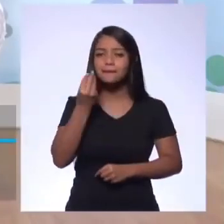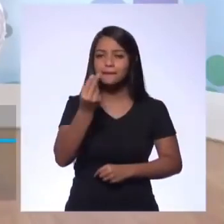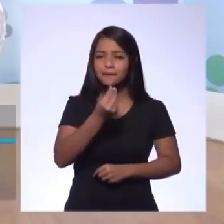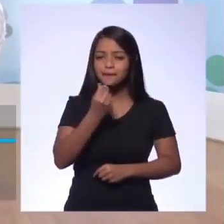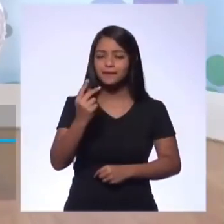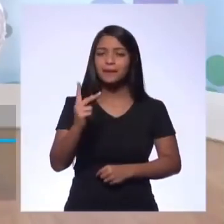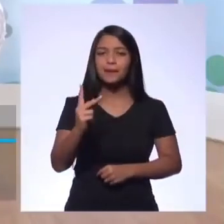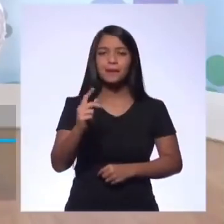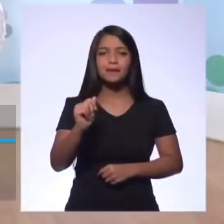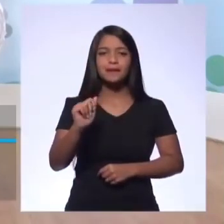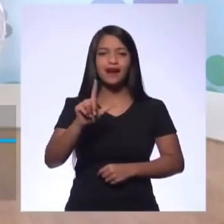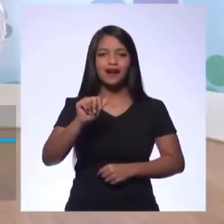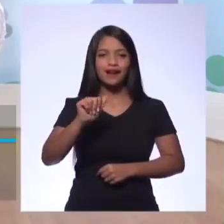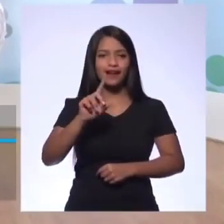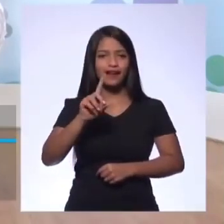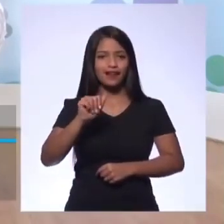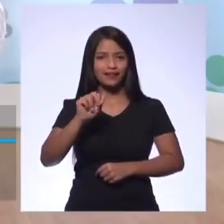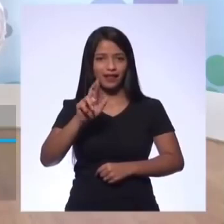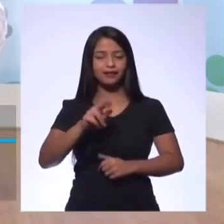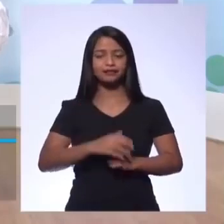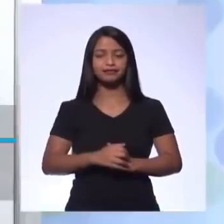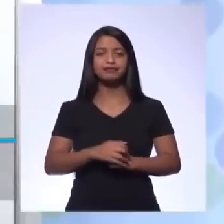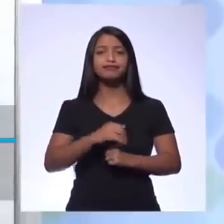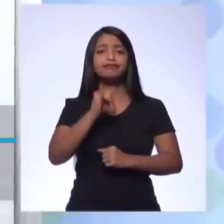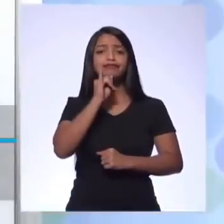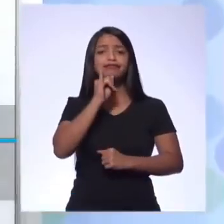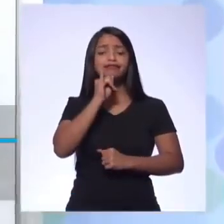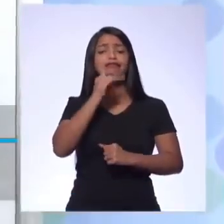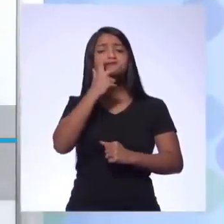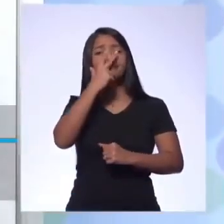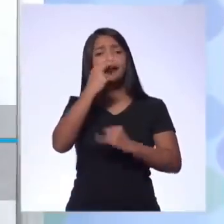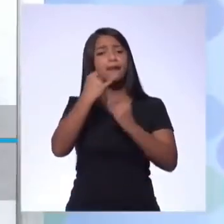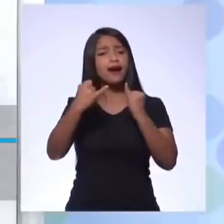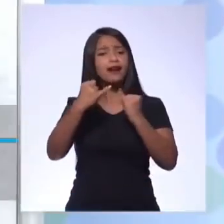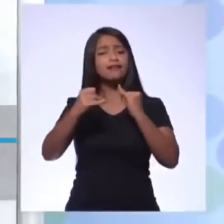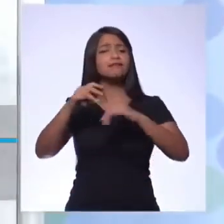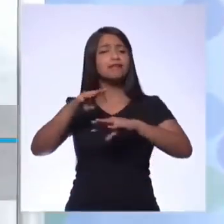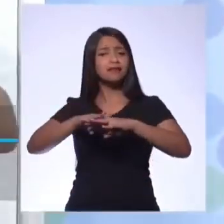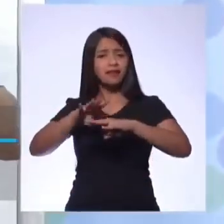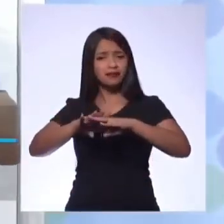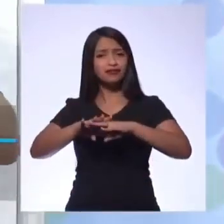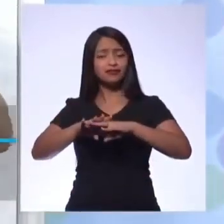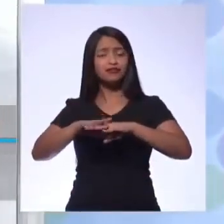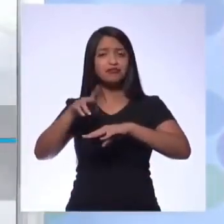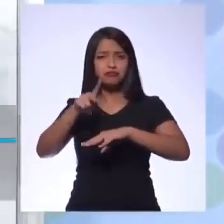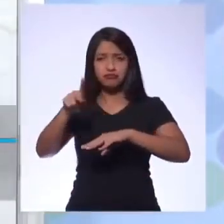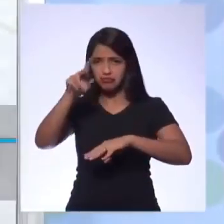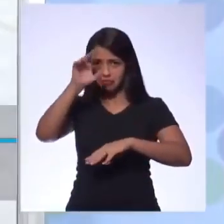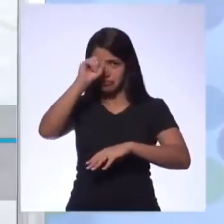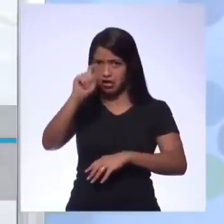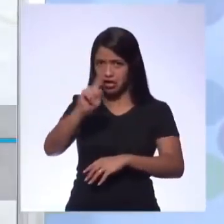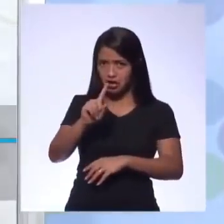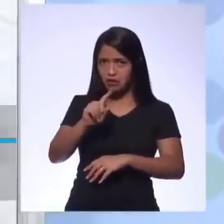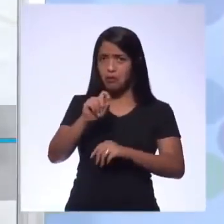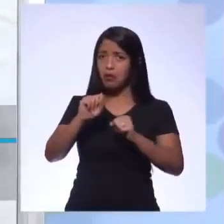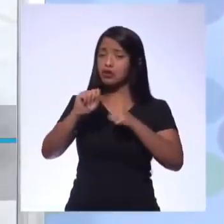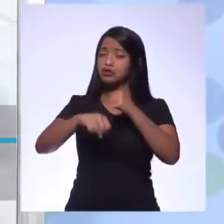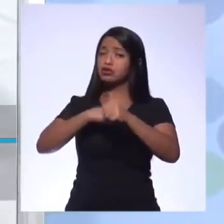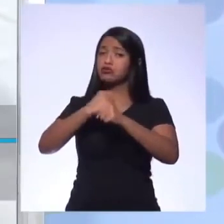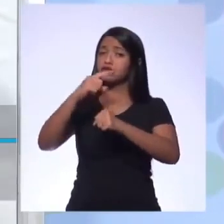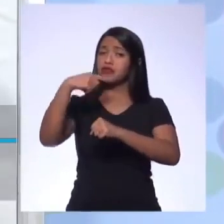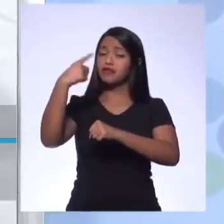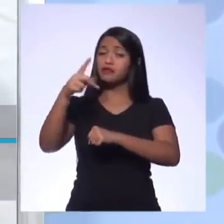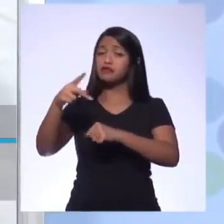ainda não aprendeu isso com o professor de matemática, provavelmente vai ser o ano que vem, quando ele fala de conjuntos e